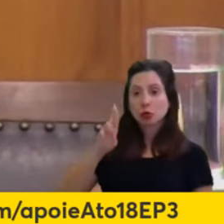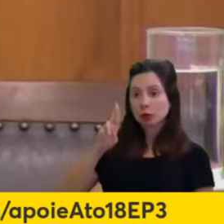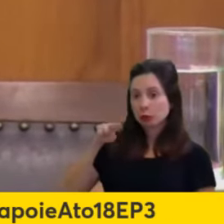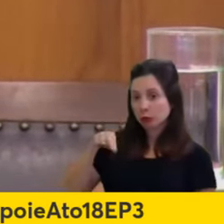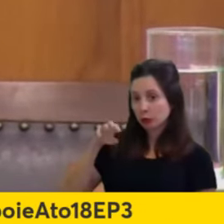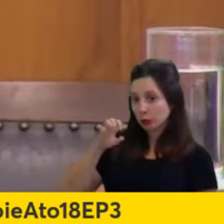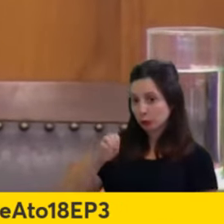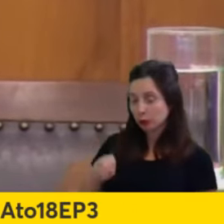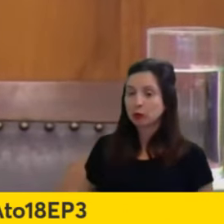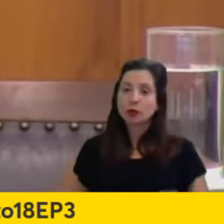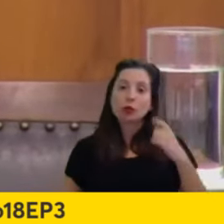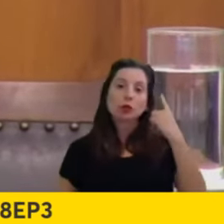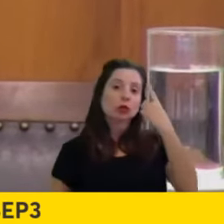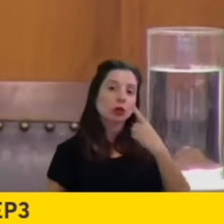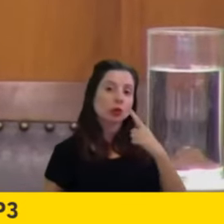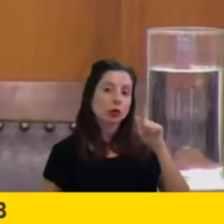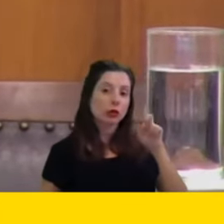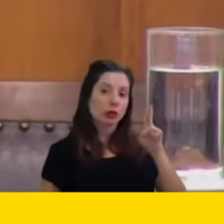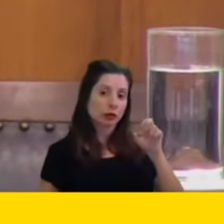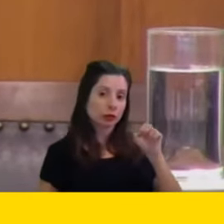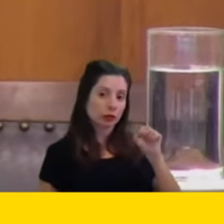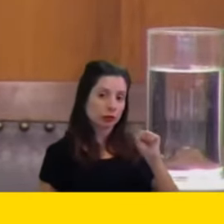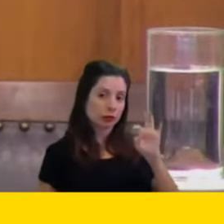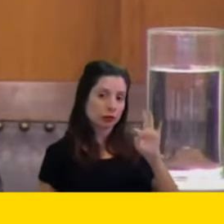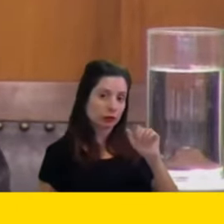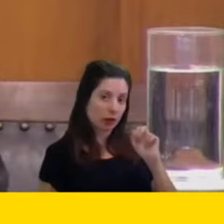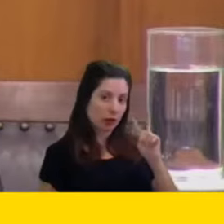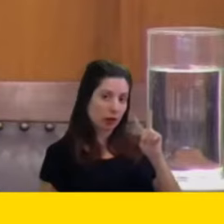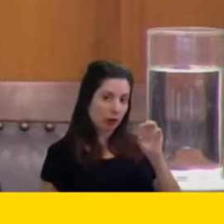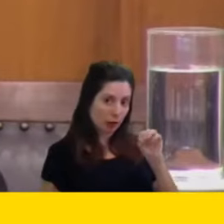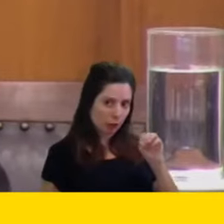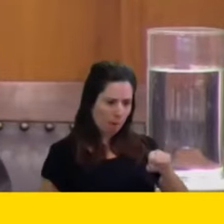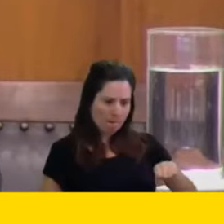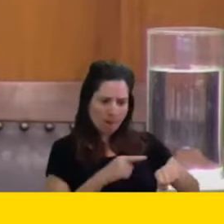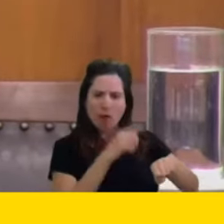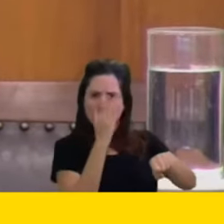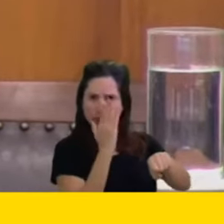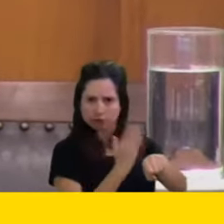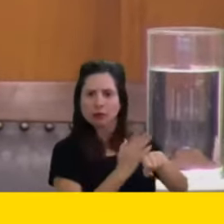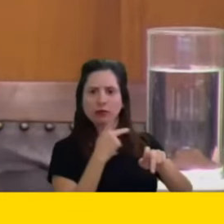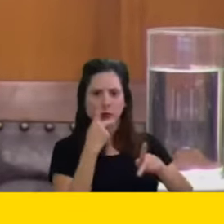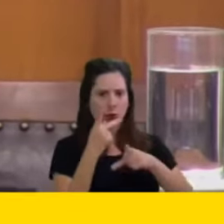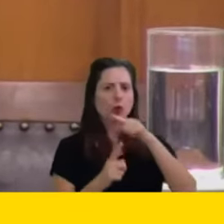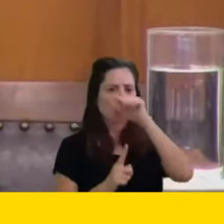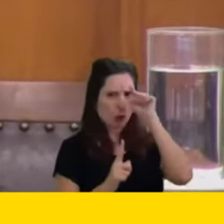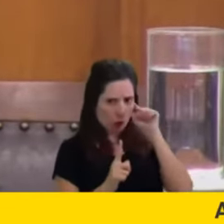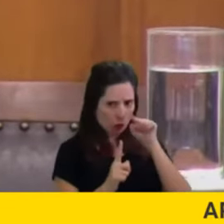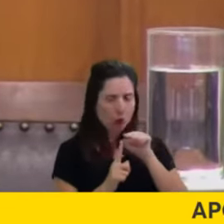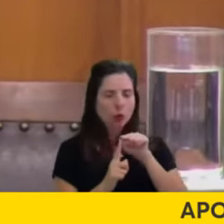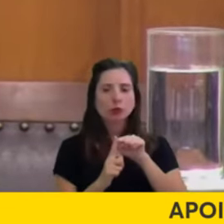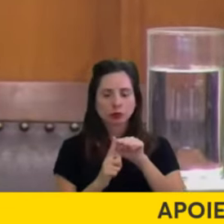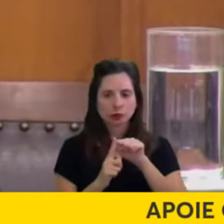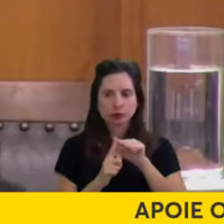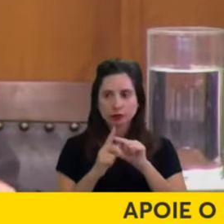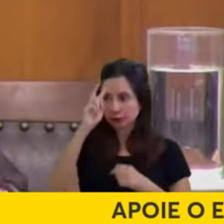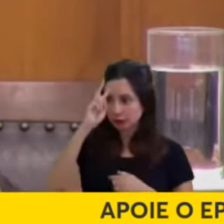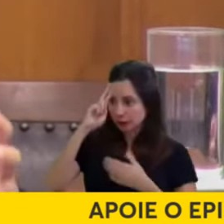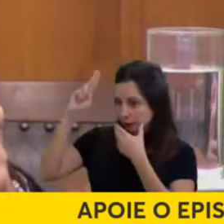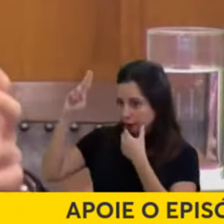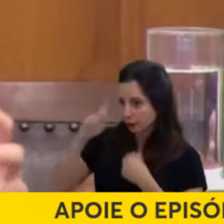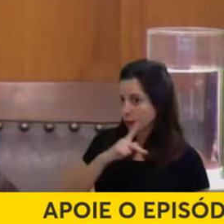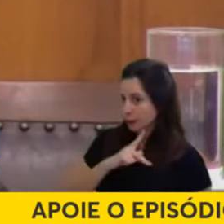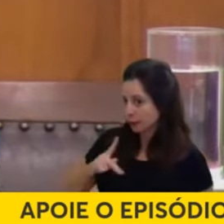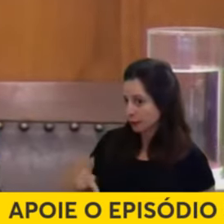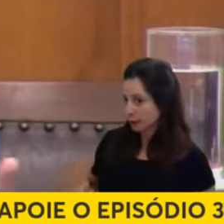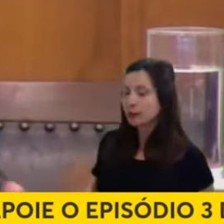Gustavo e Dr pretendo ser pontual e objetivo que passa a fazer senhor presidente eh considerando